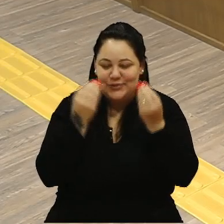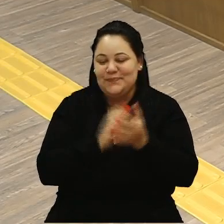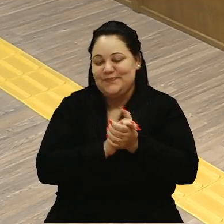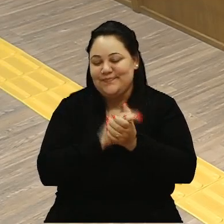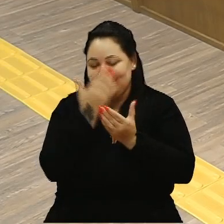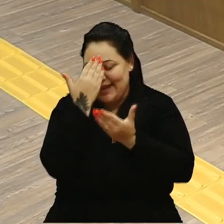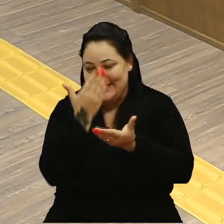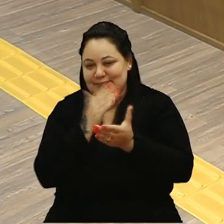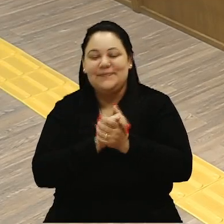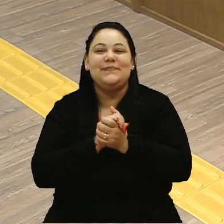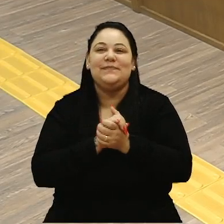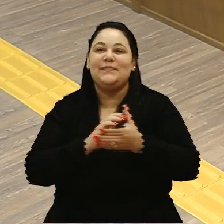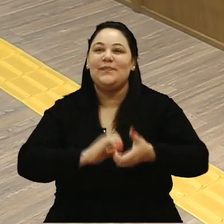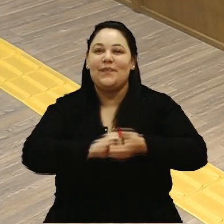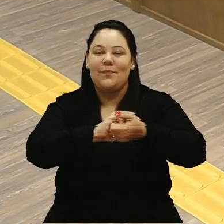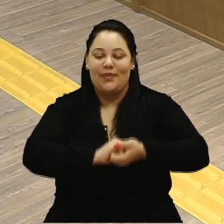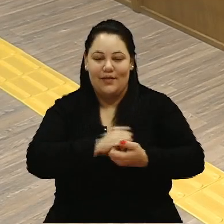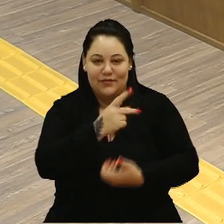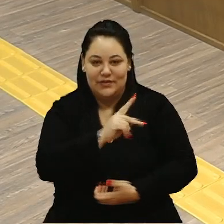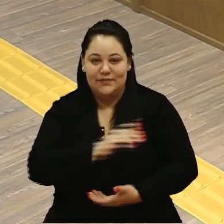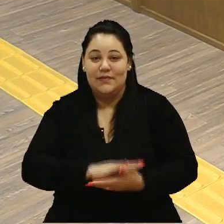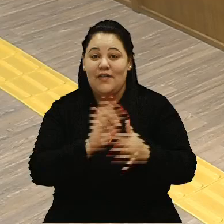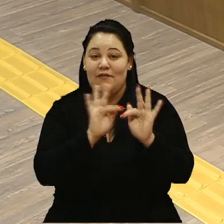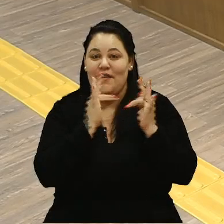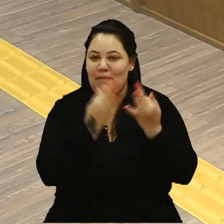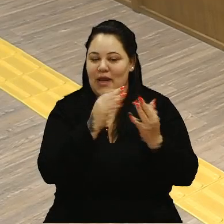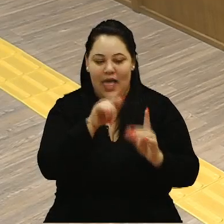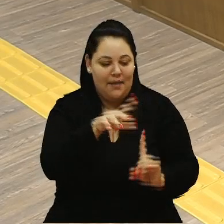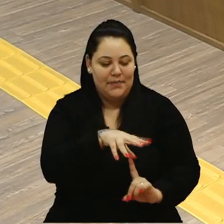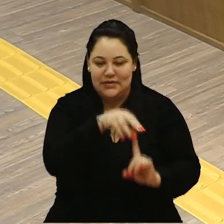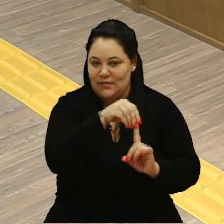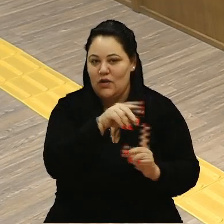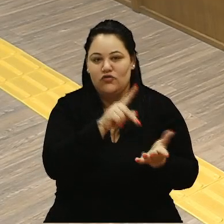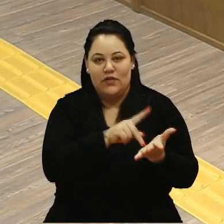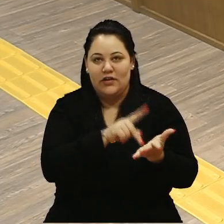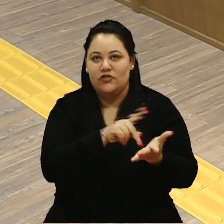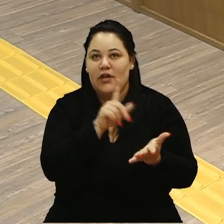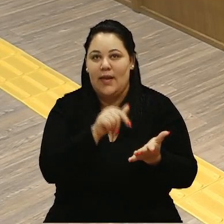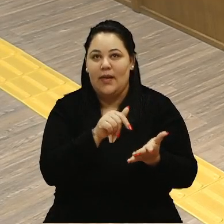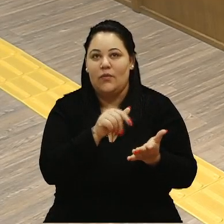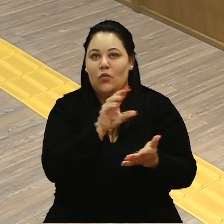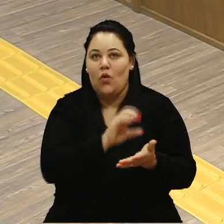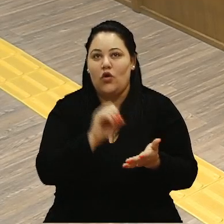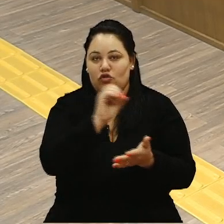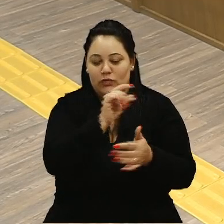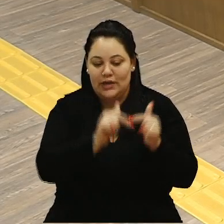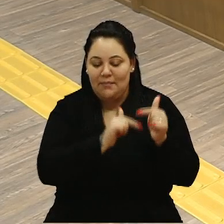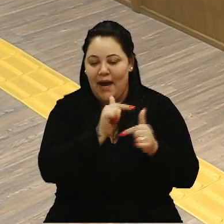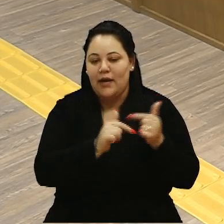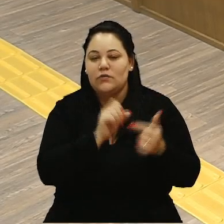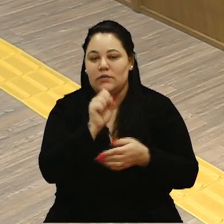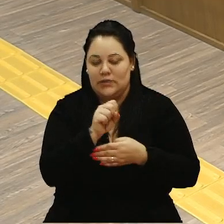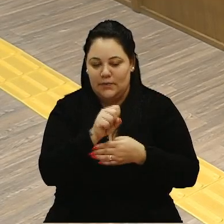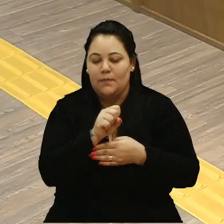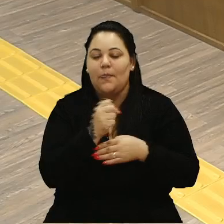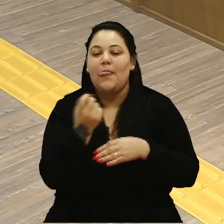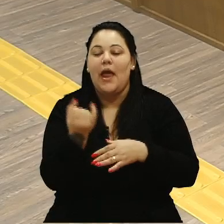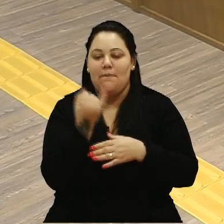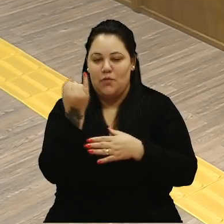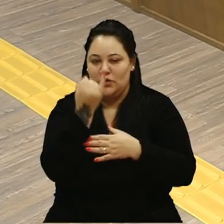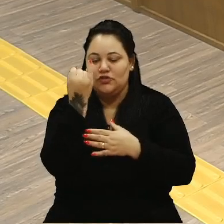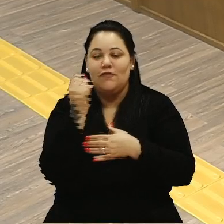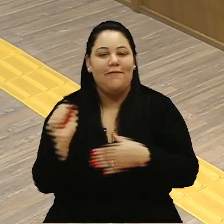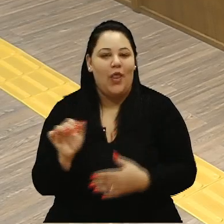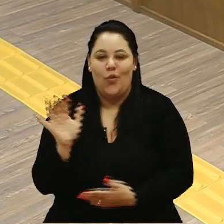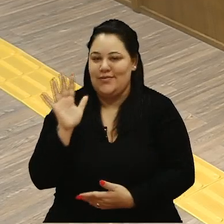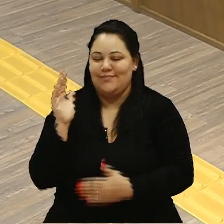a Vossa Senhoria. Família, de fato, é uma prioridade, né? Acho que é um belo exemplo da sua parte, uma vez em que pesa bastante esse fator. O senhor deixou isso